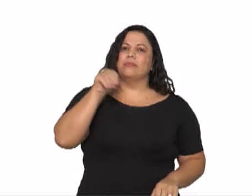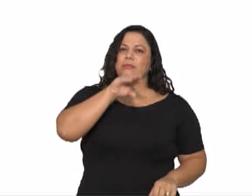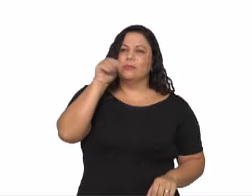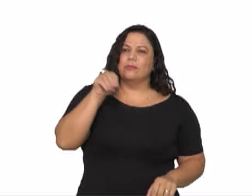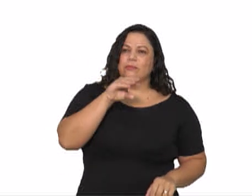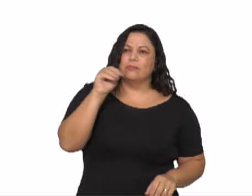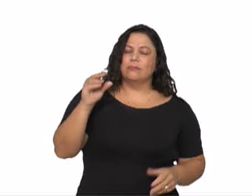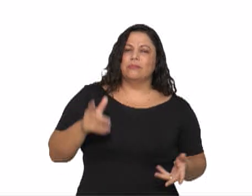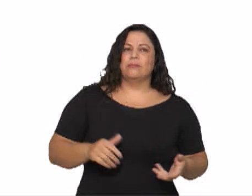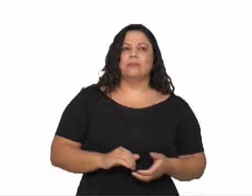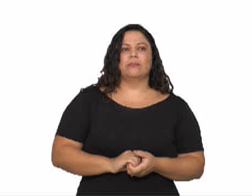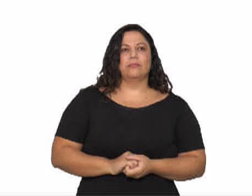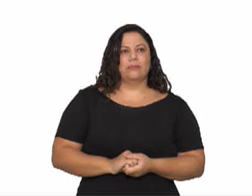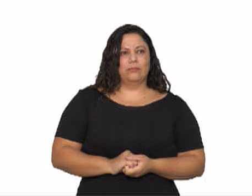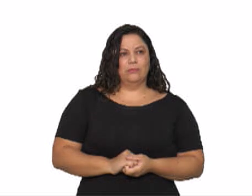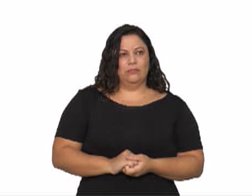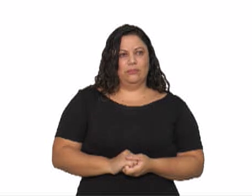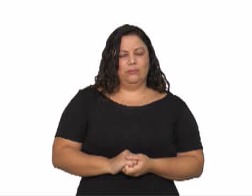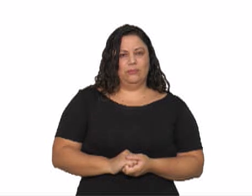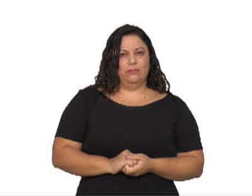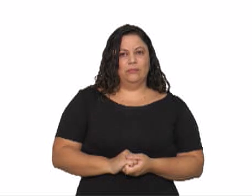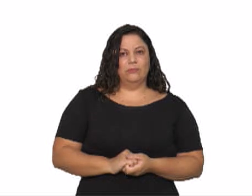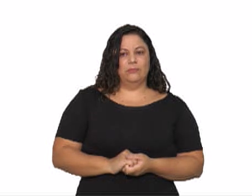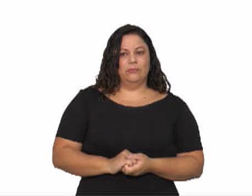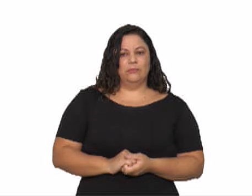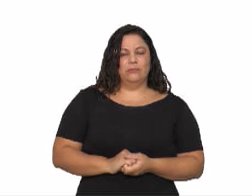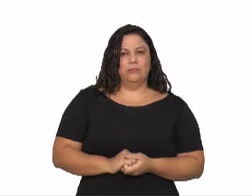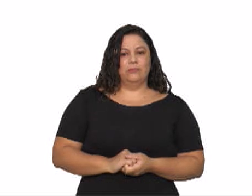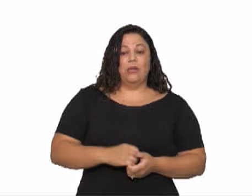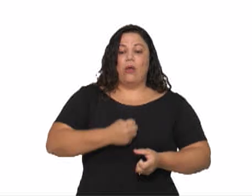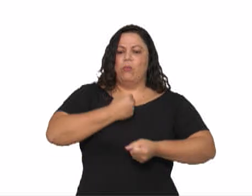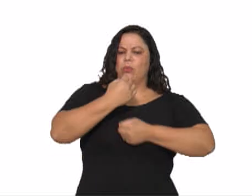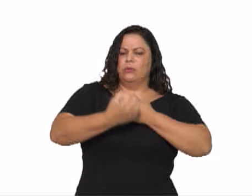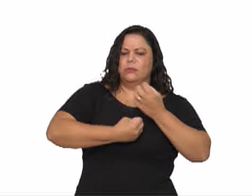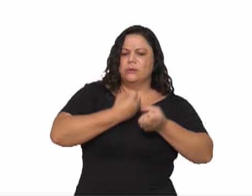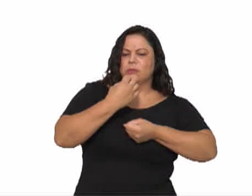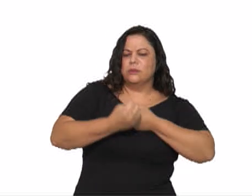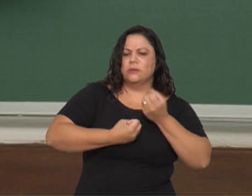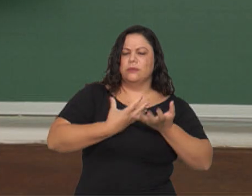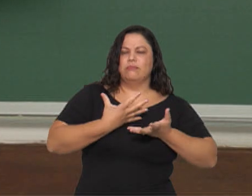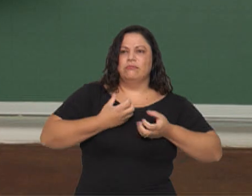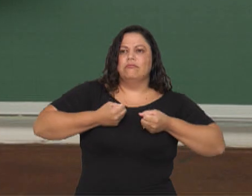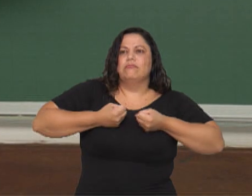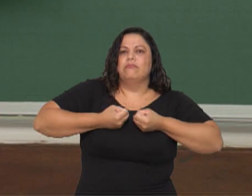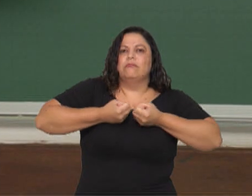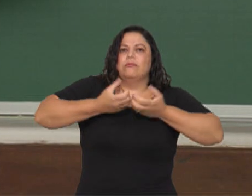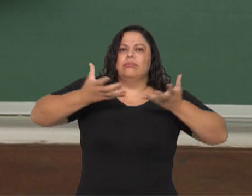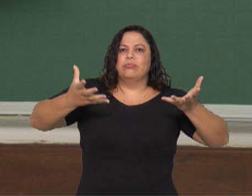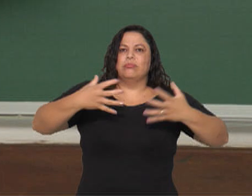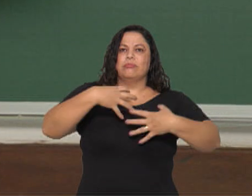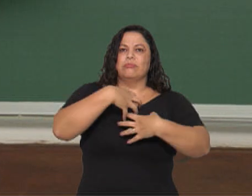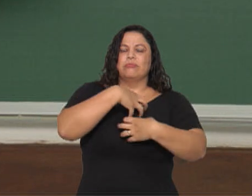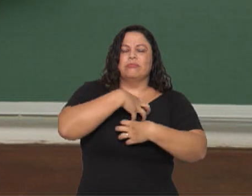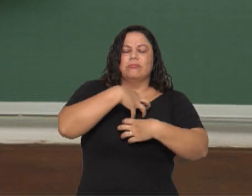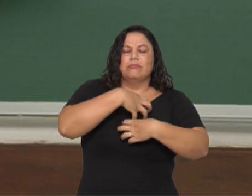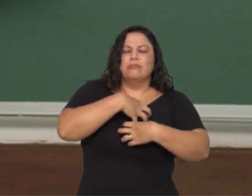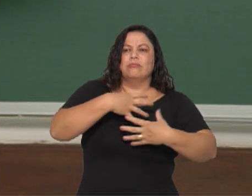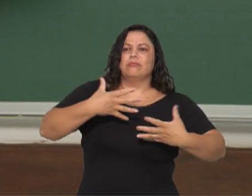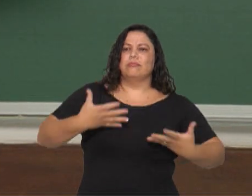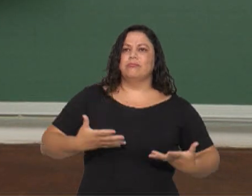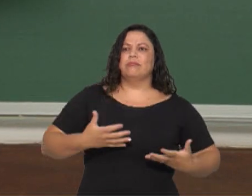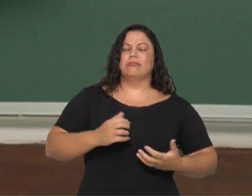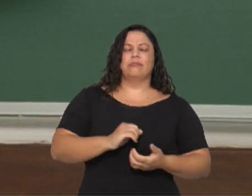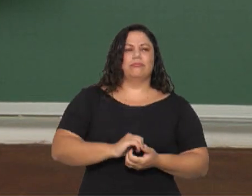a manifestação da beleza, isso é a poesia, manifestar-se, expressar-se, sentimentos, ¿sí?